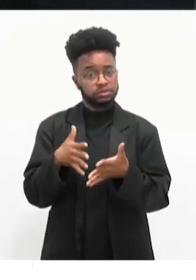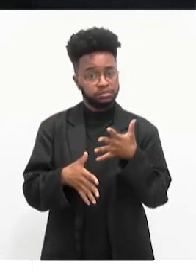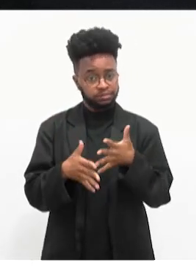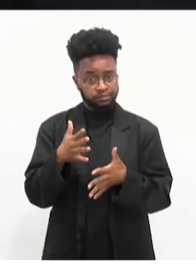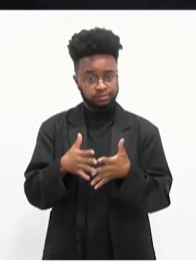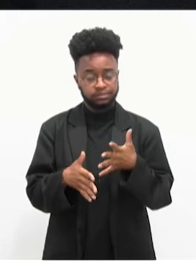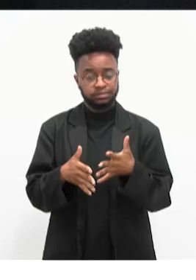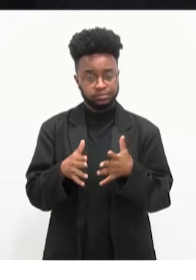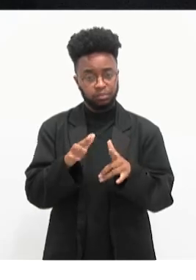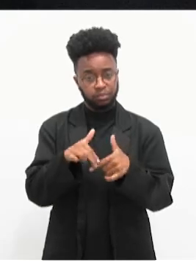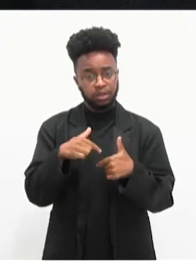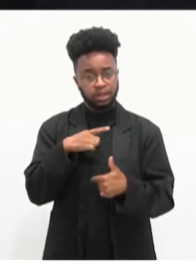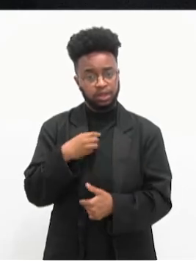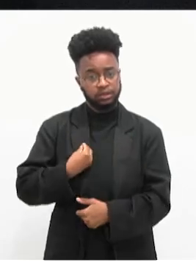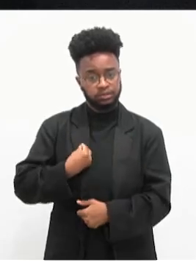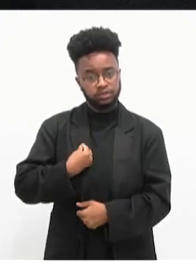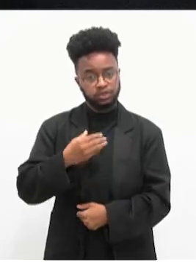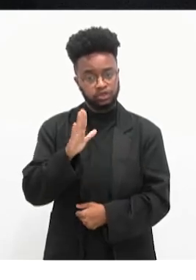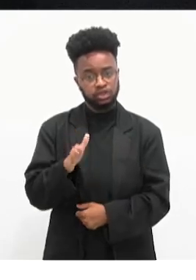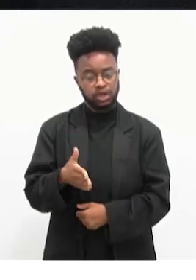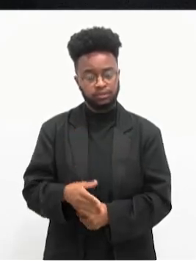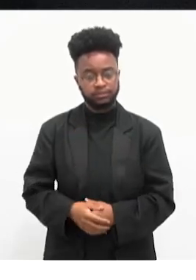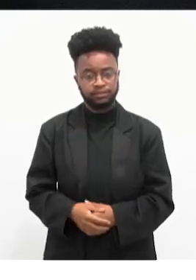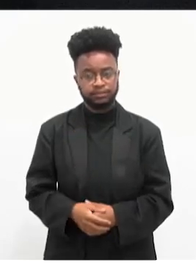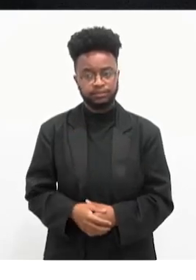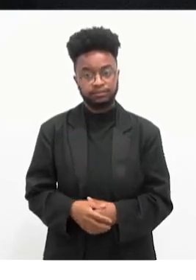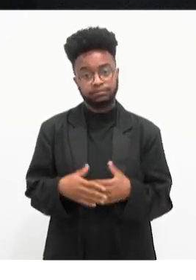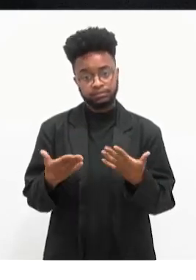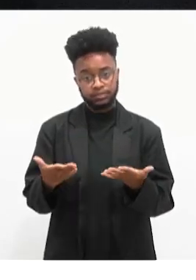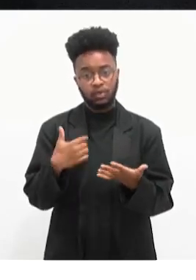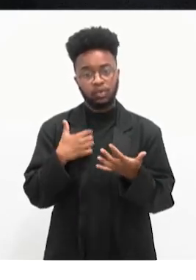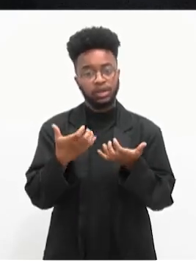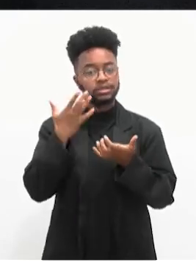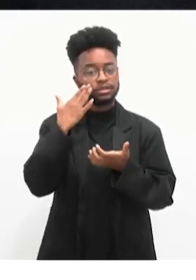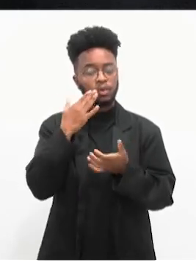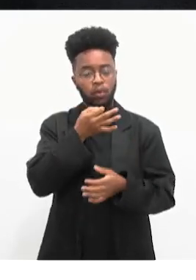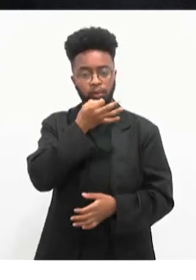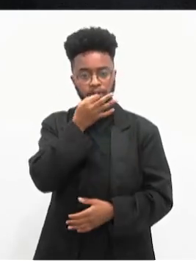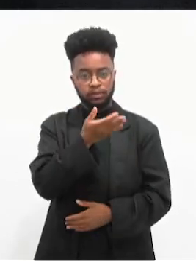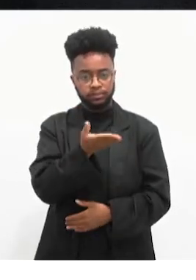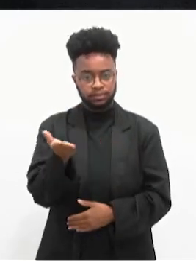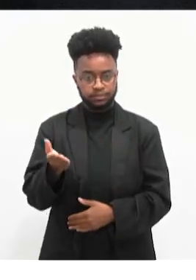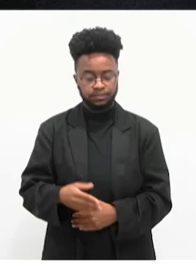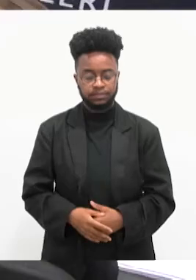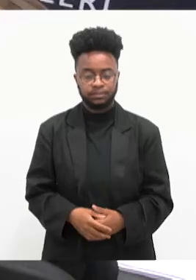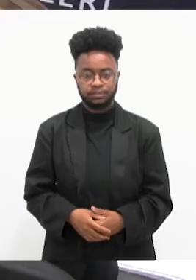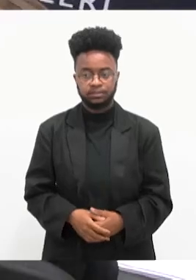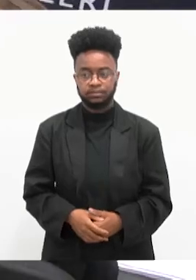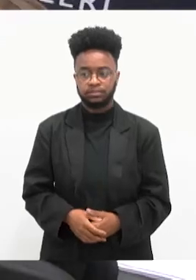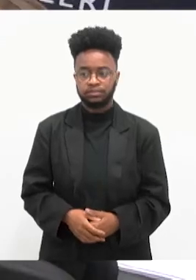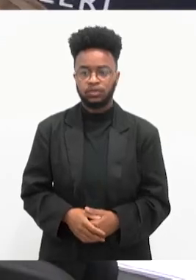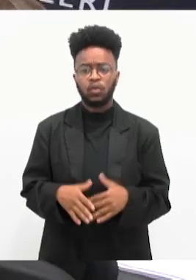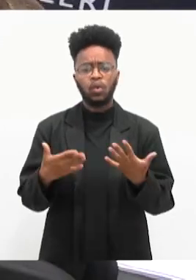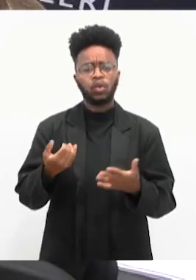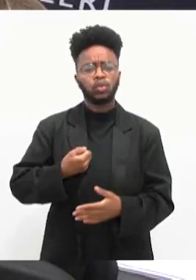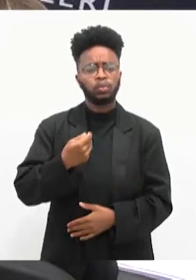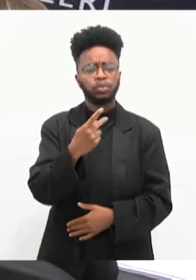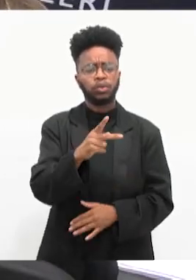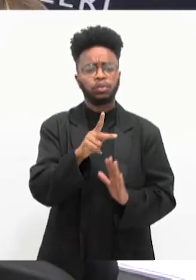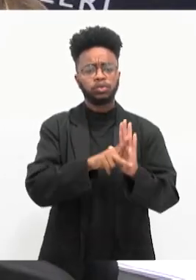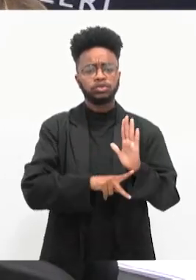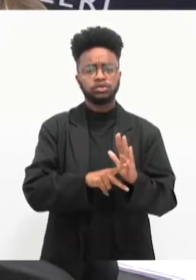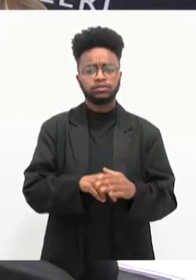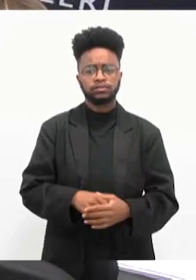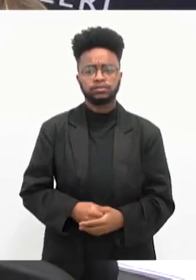prejudicado. Então, queria ouvir os colegas. Qual o número do projeto de Vossa Excelência,